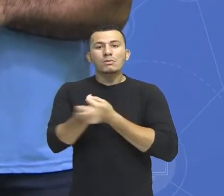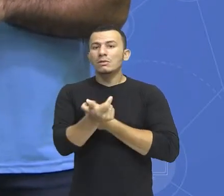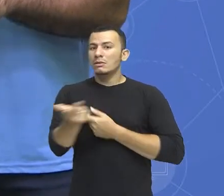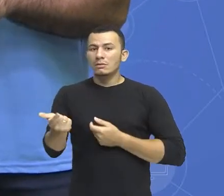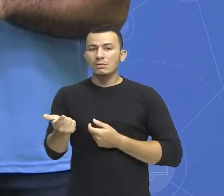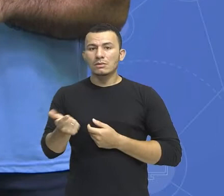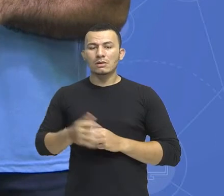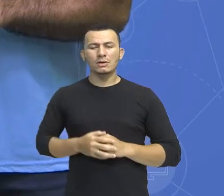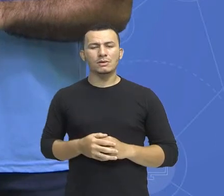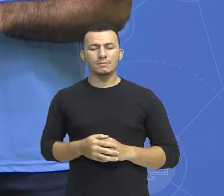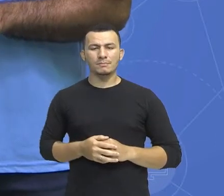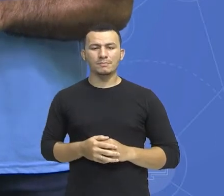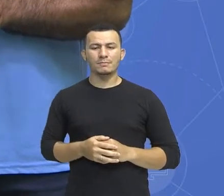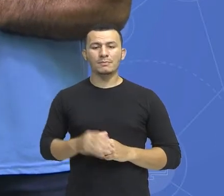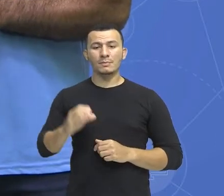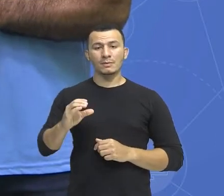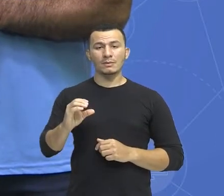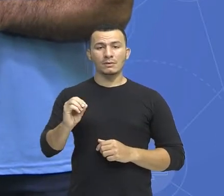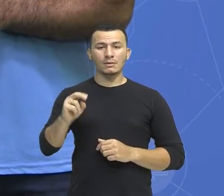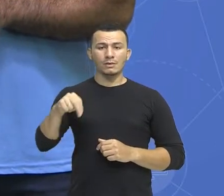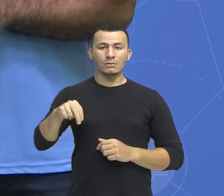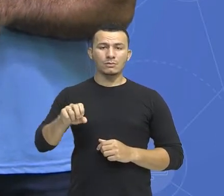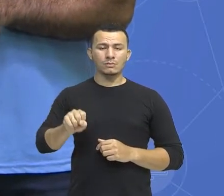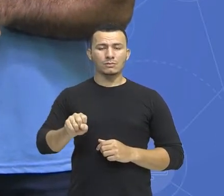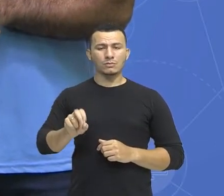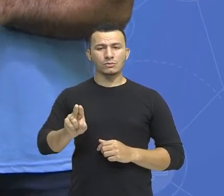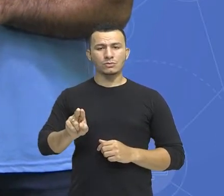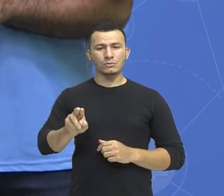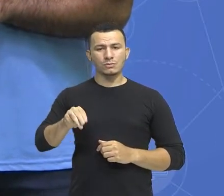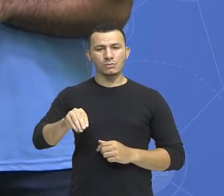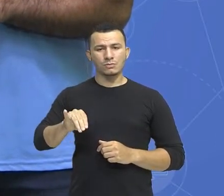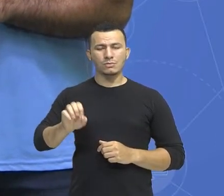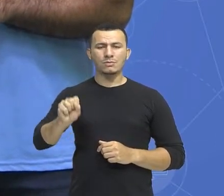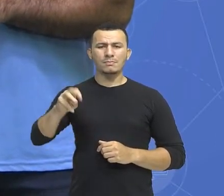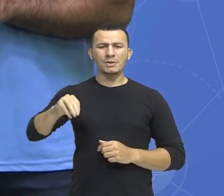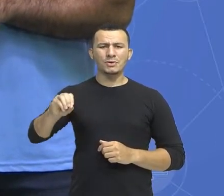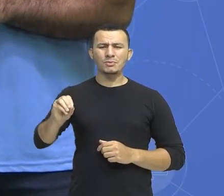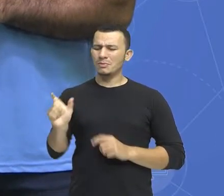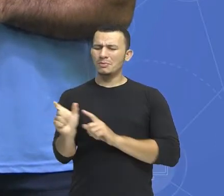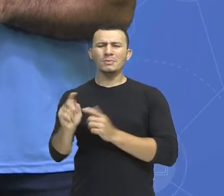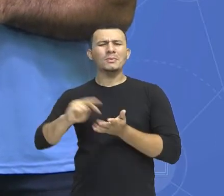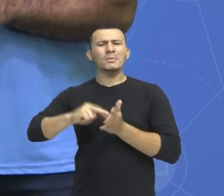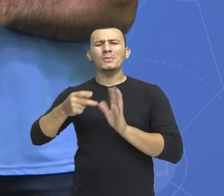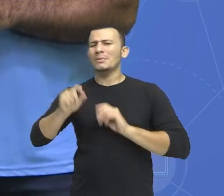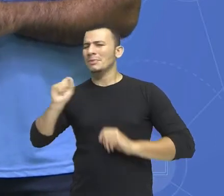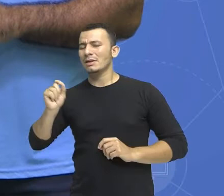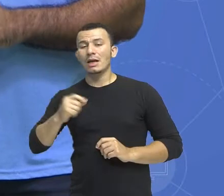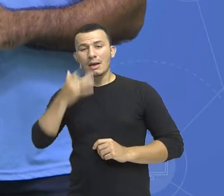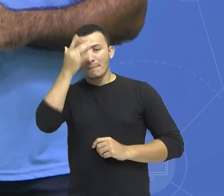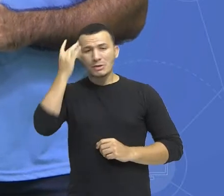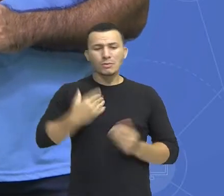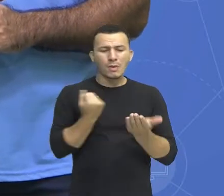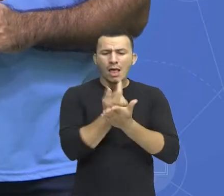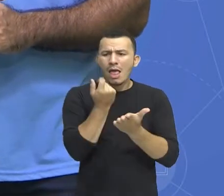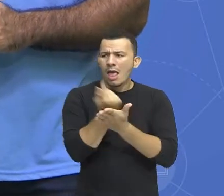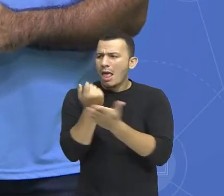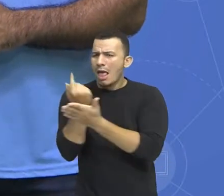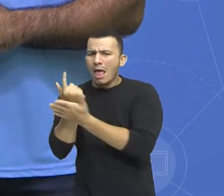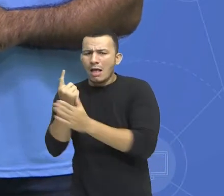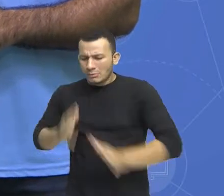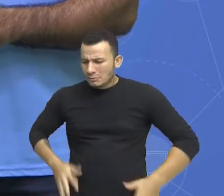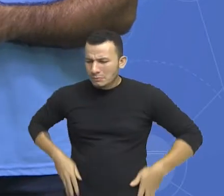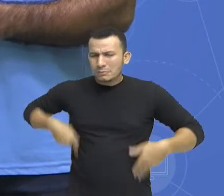uma compulsão que leva um indivíduo a comprar de forma ilimitada e sem necessidade de